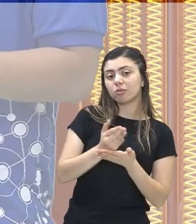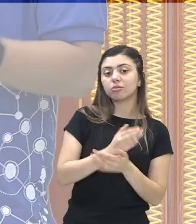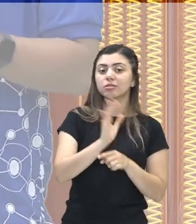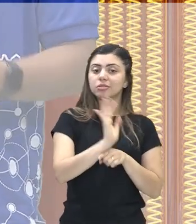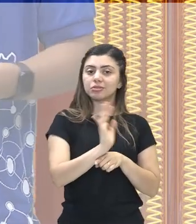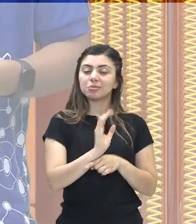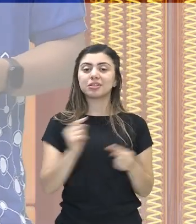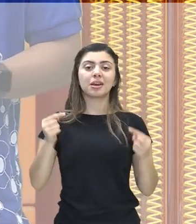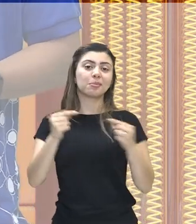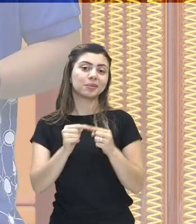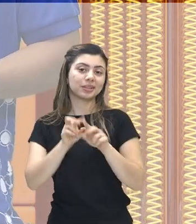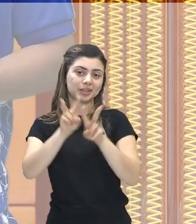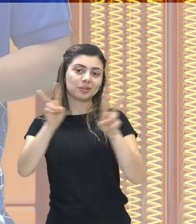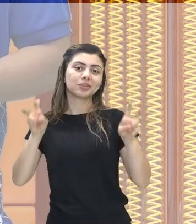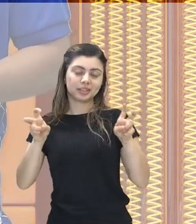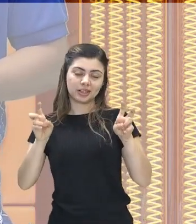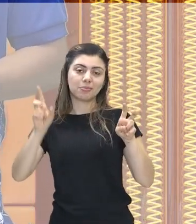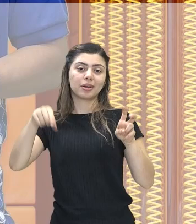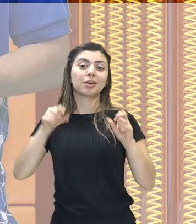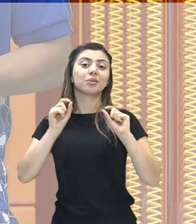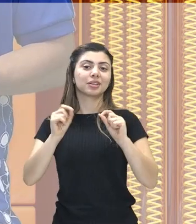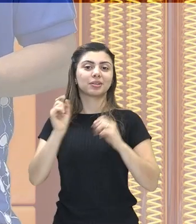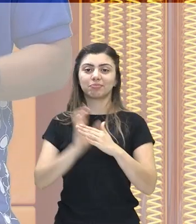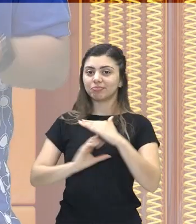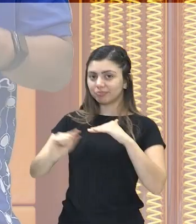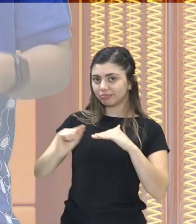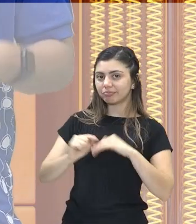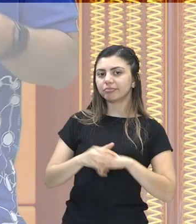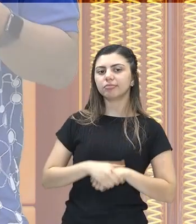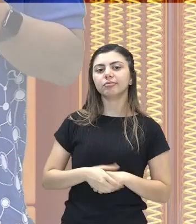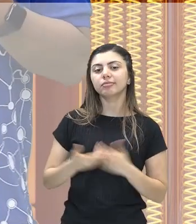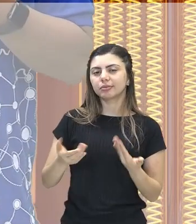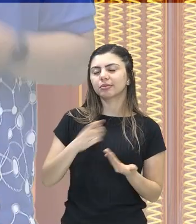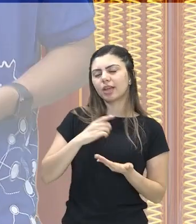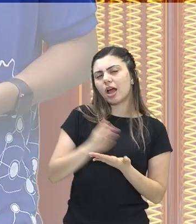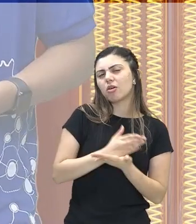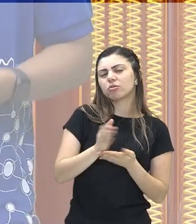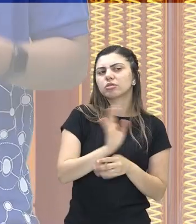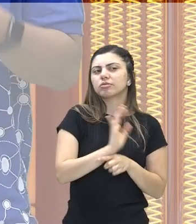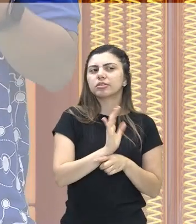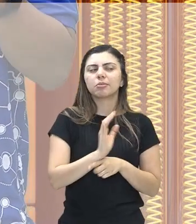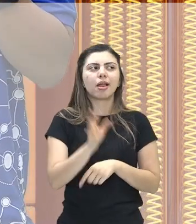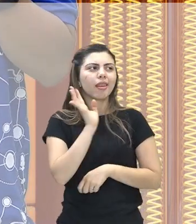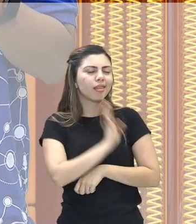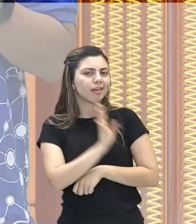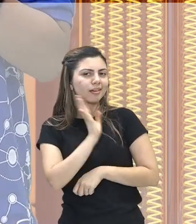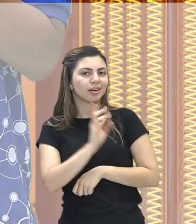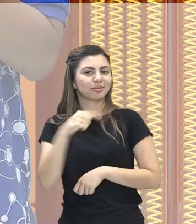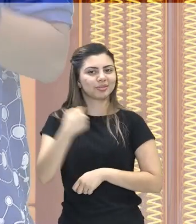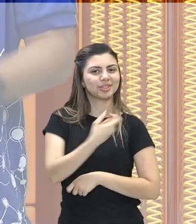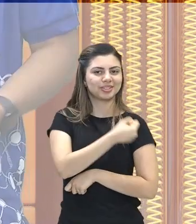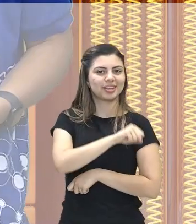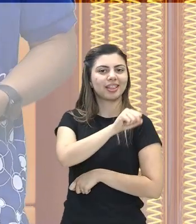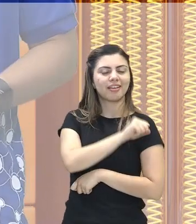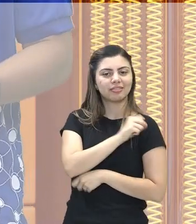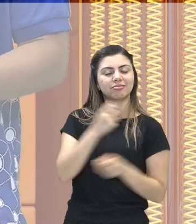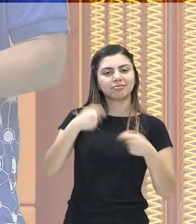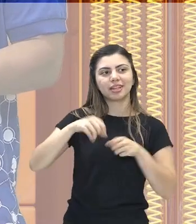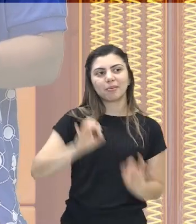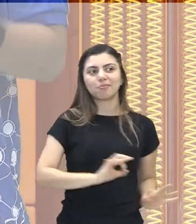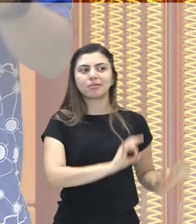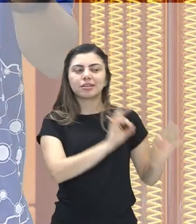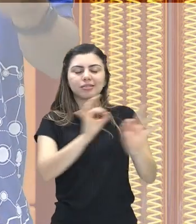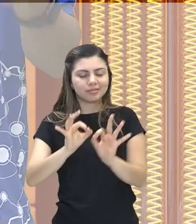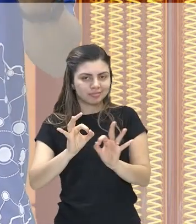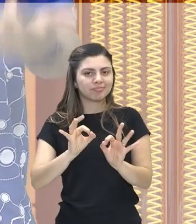o tema relacionado ali à questão dos refugiados, viu? Tem alguns filmes que são muito legais. Nós aqui do 8º ano, a gente consegue assistir esses filmes